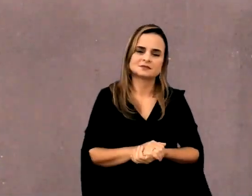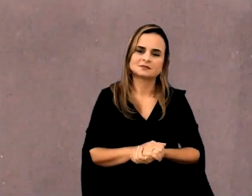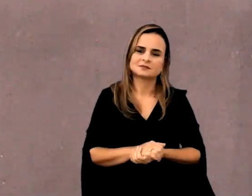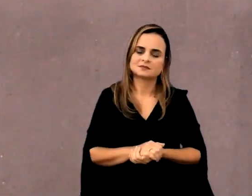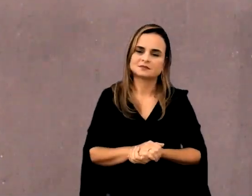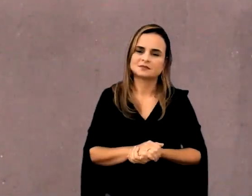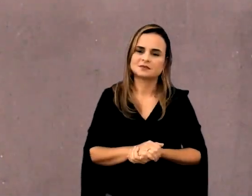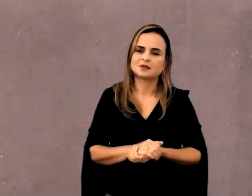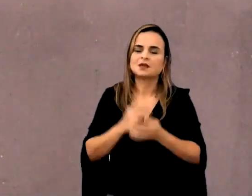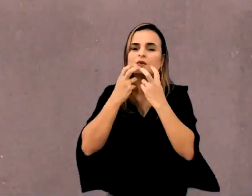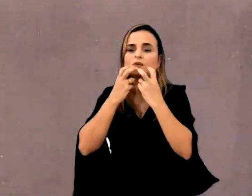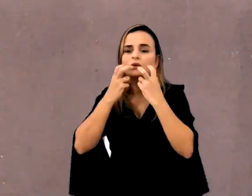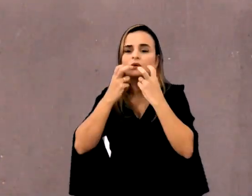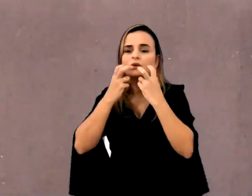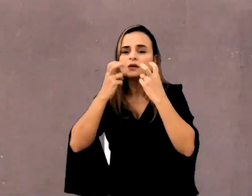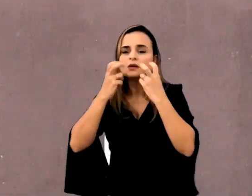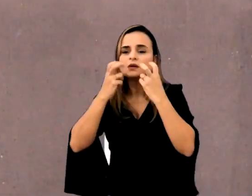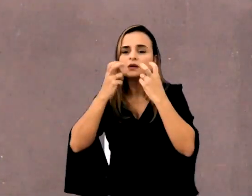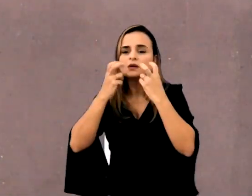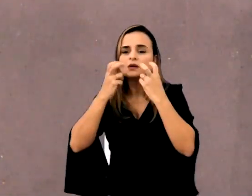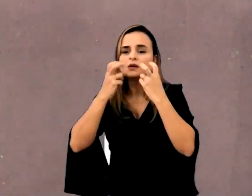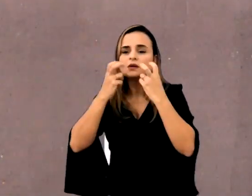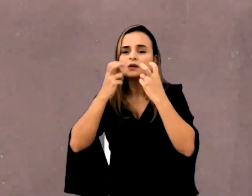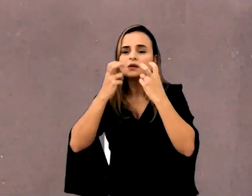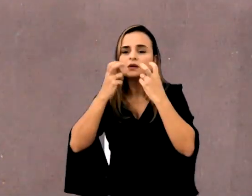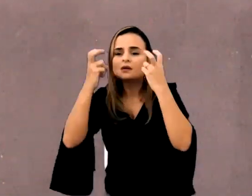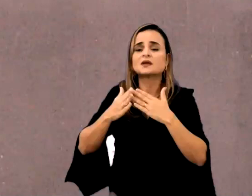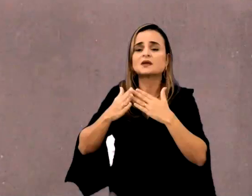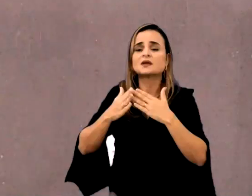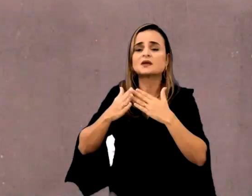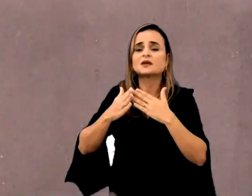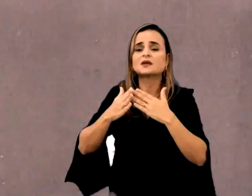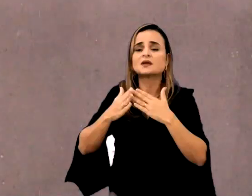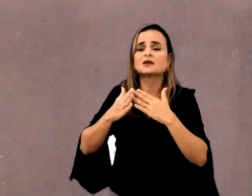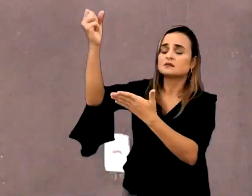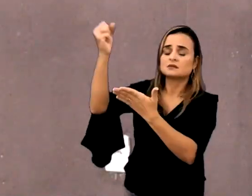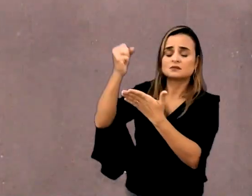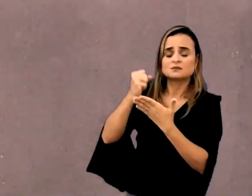E ele levanta um clamor por intervenção de Deus.